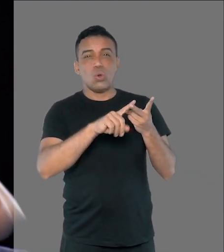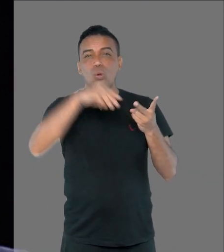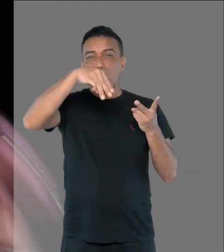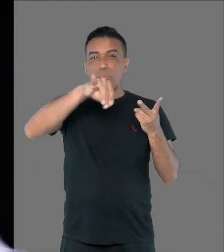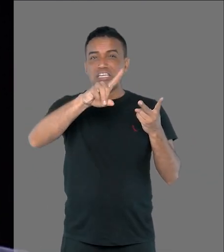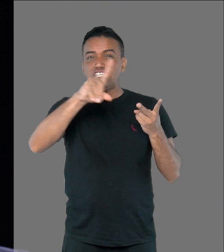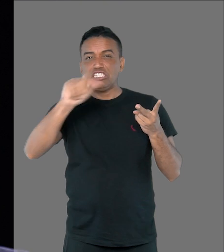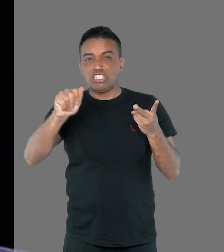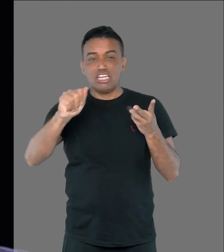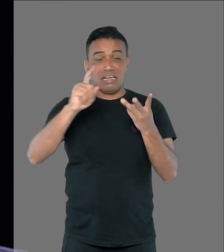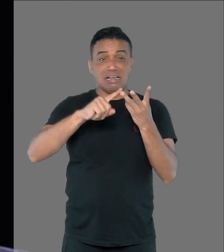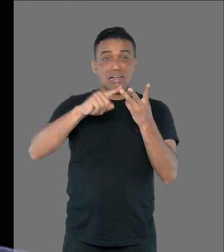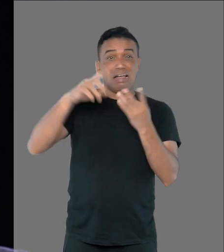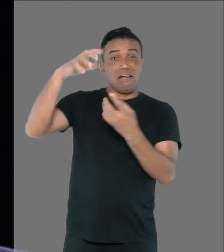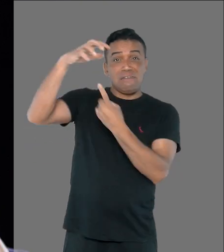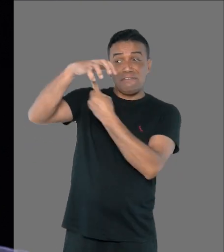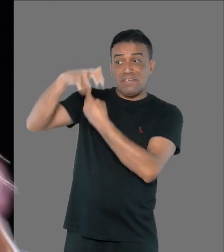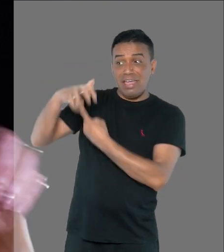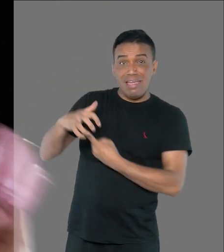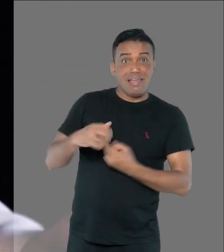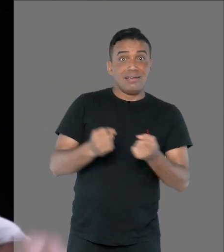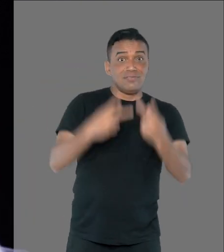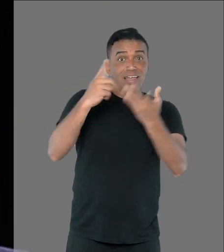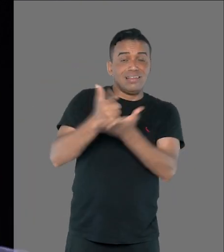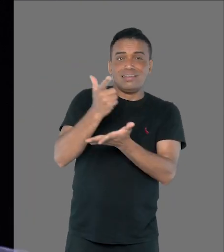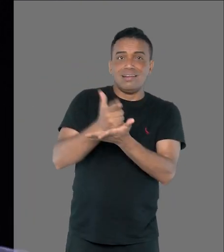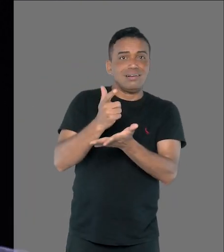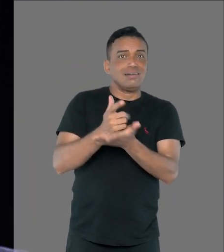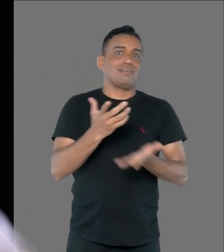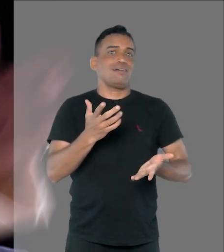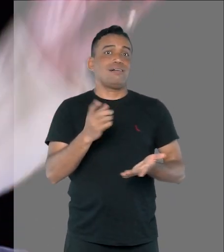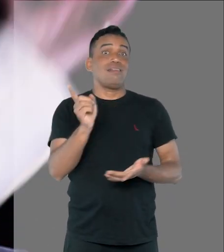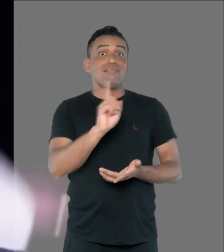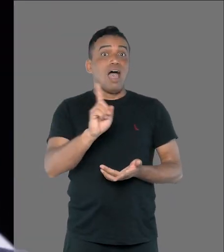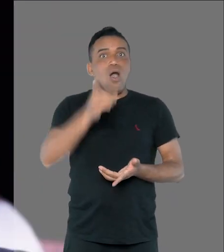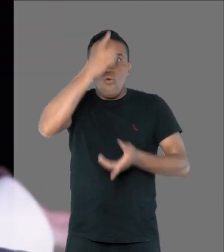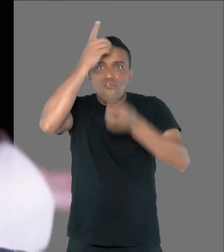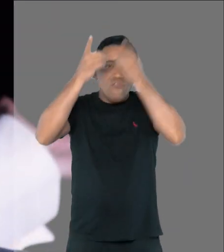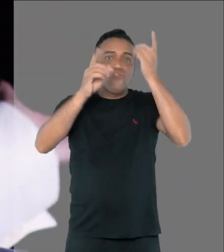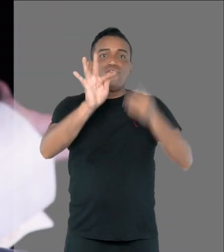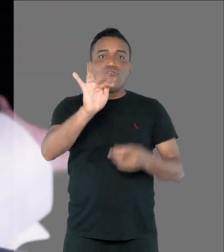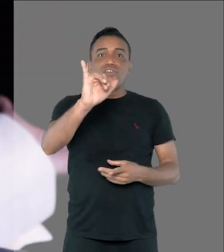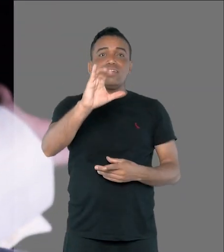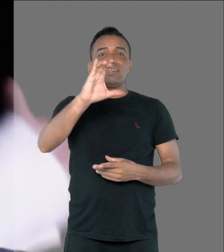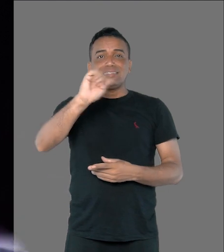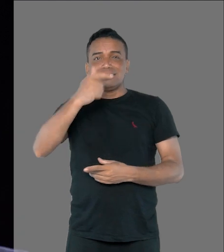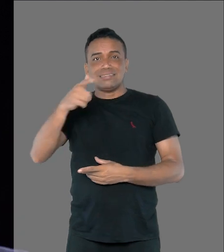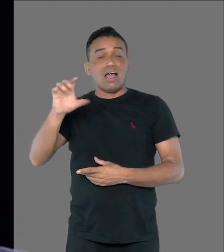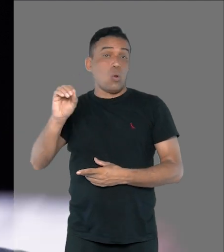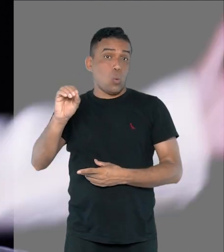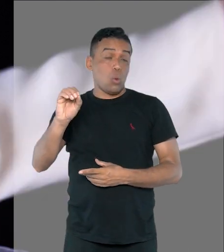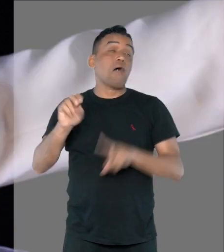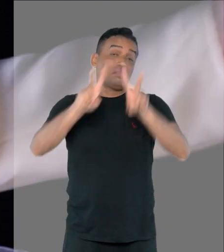Eu acho que nas feiras literárias não há mais não ficção. A não ser que seja meio ambiente. Meio ambiente está na moda,